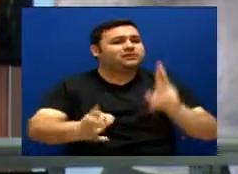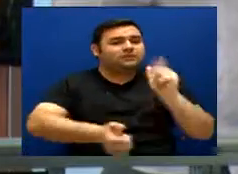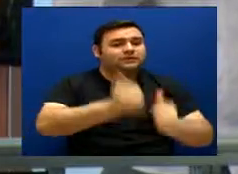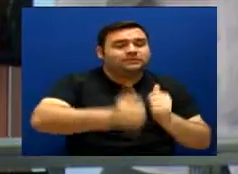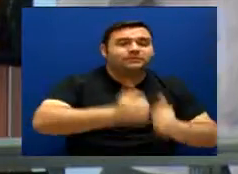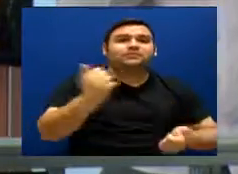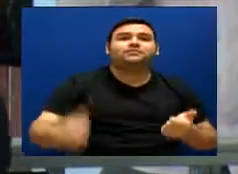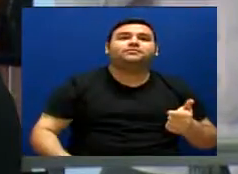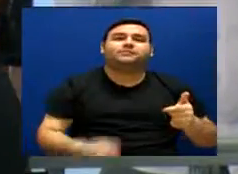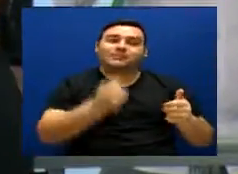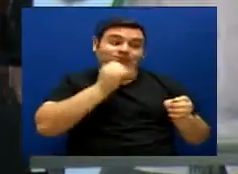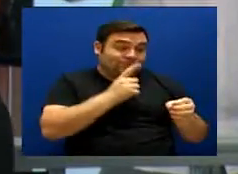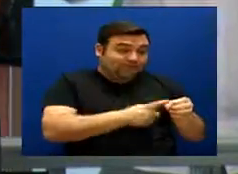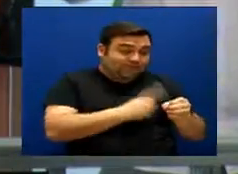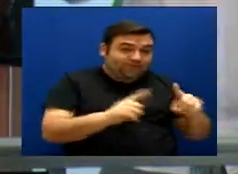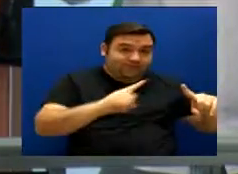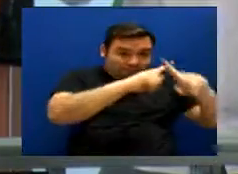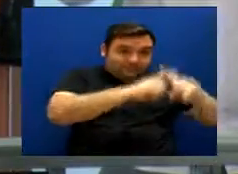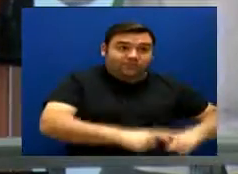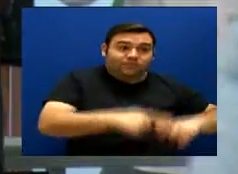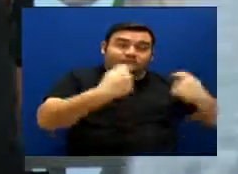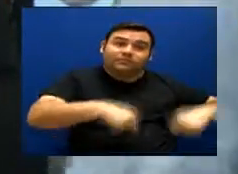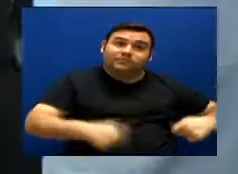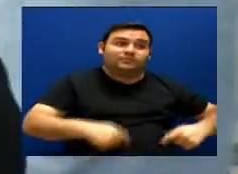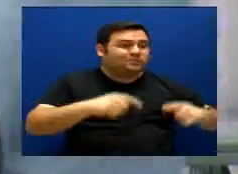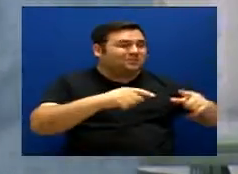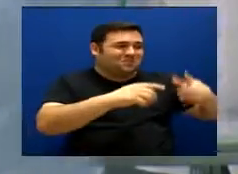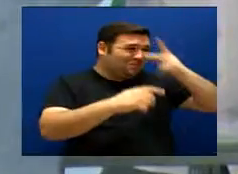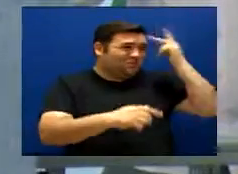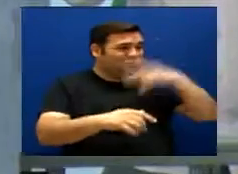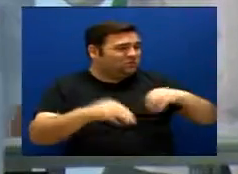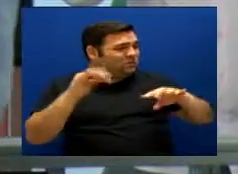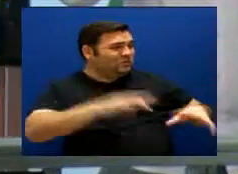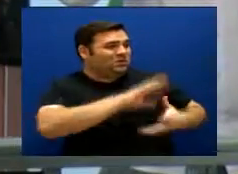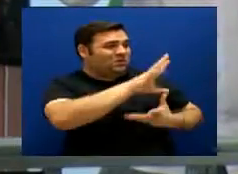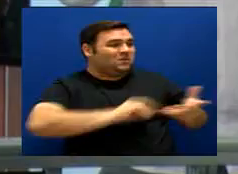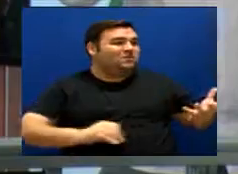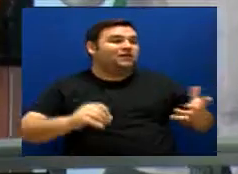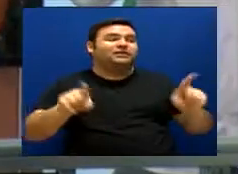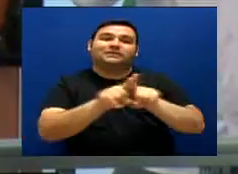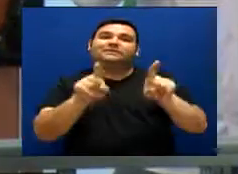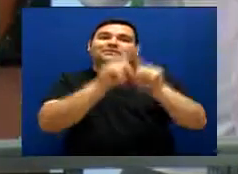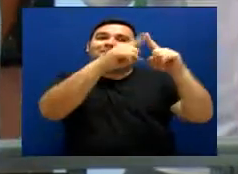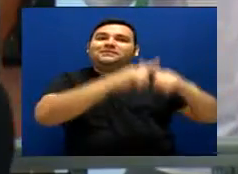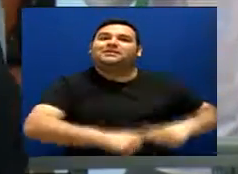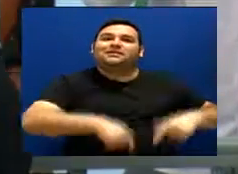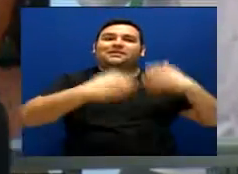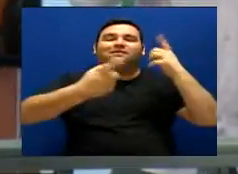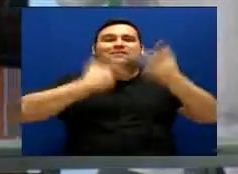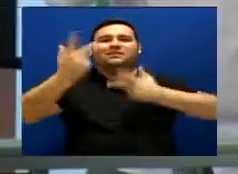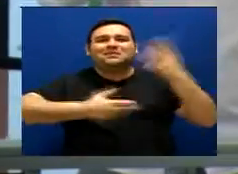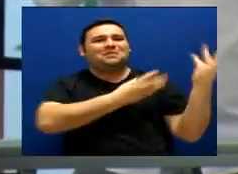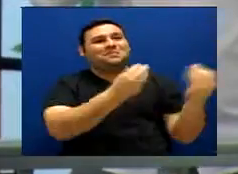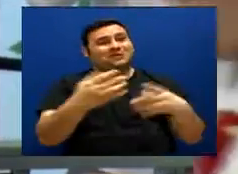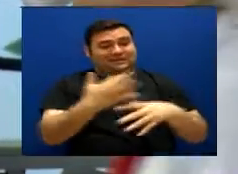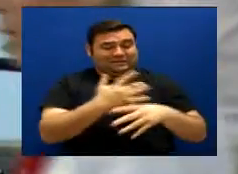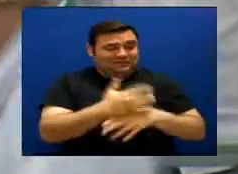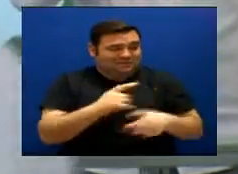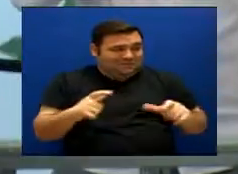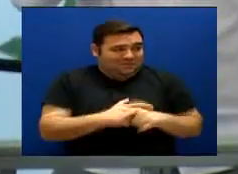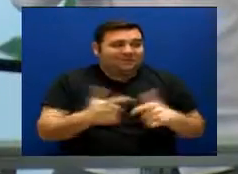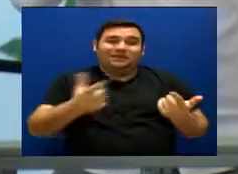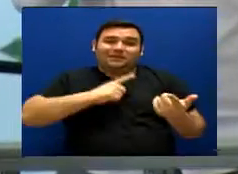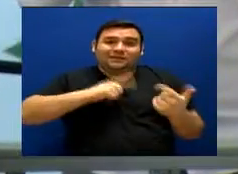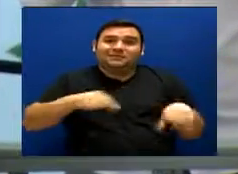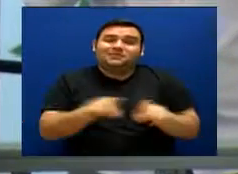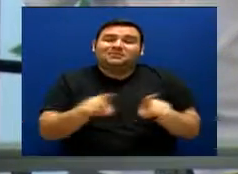Por exemplo, a várzea é para ser referência aqui. O futebol varziano é muito comentado aqui de Sorocaba e tem cidades menores que o nosso